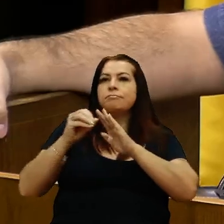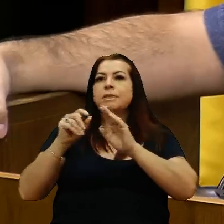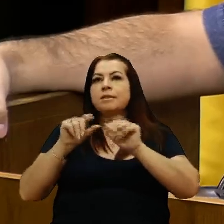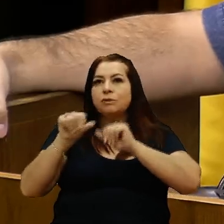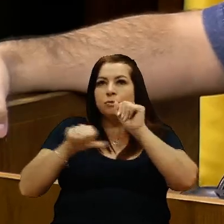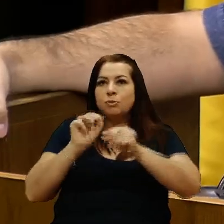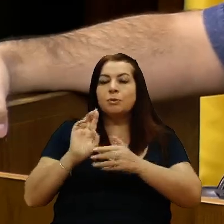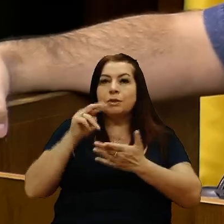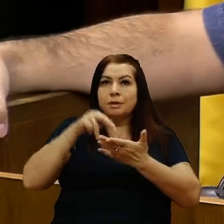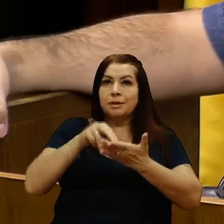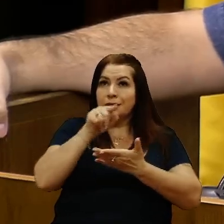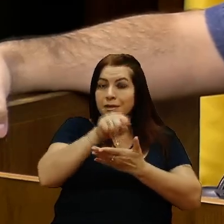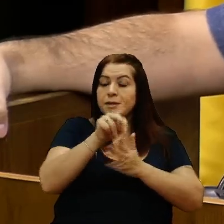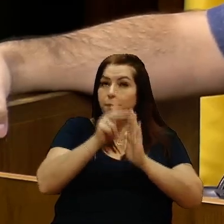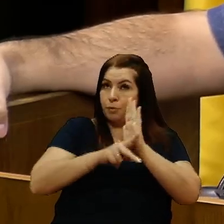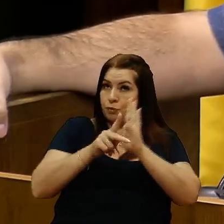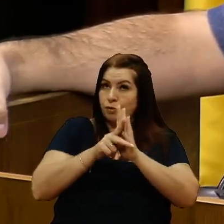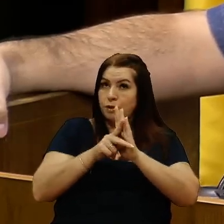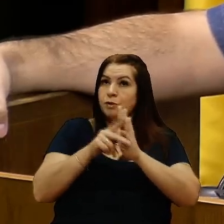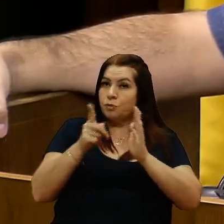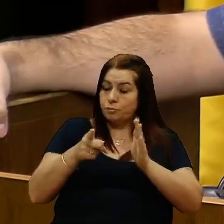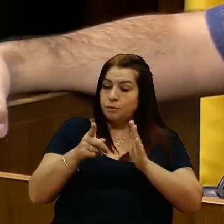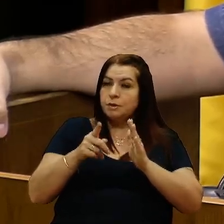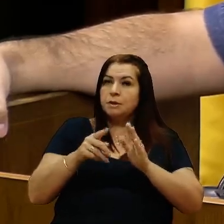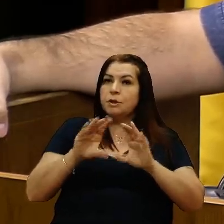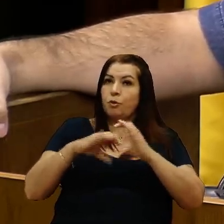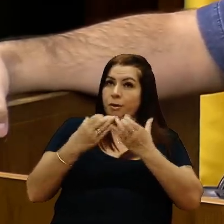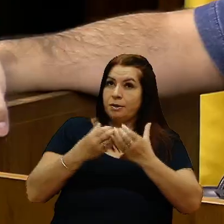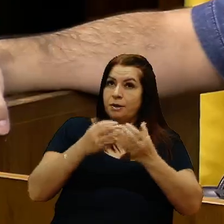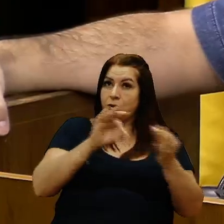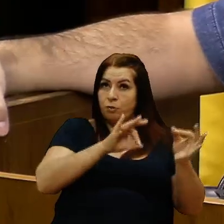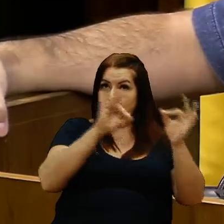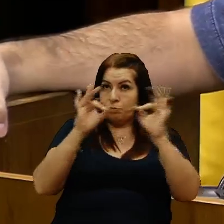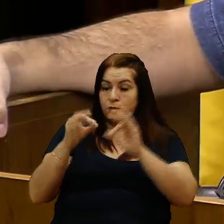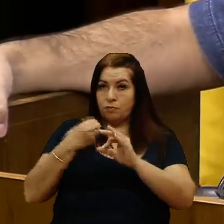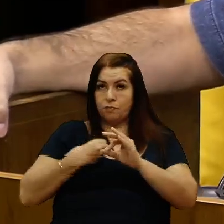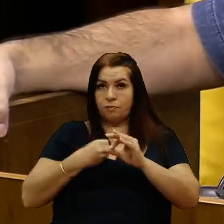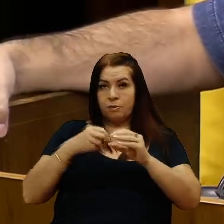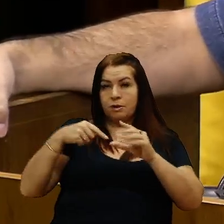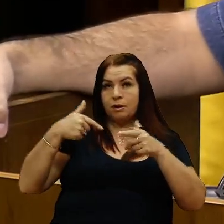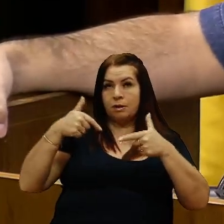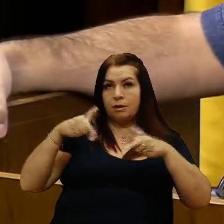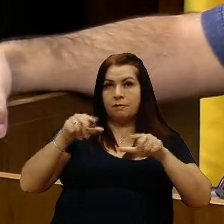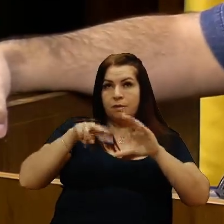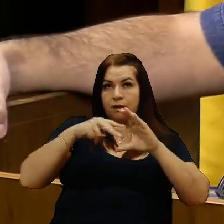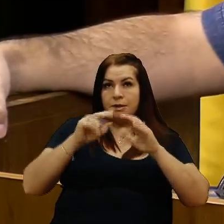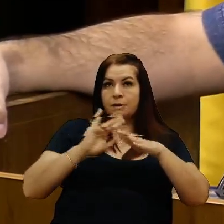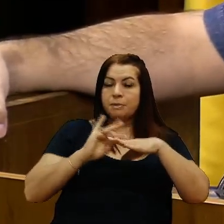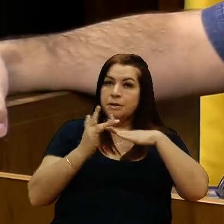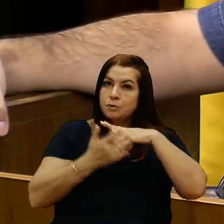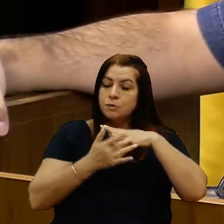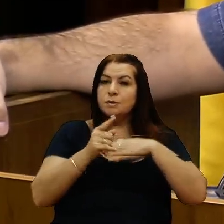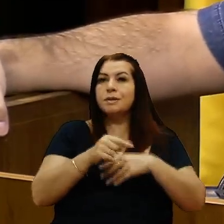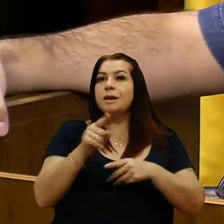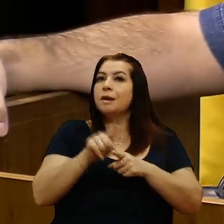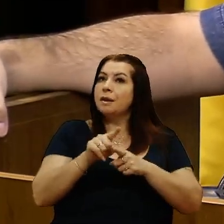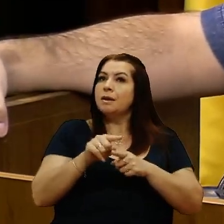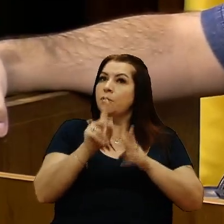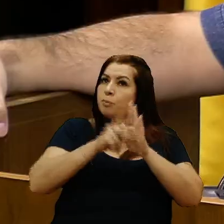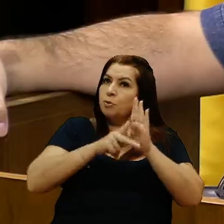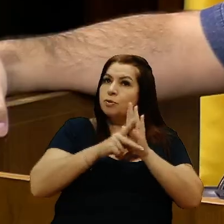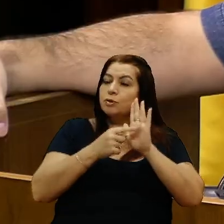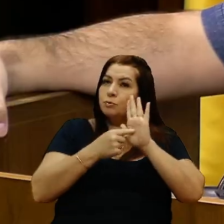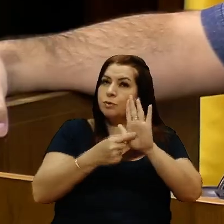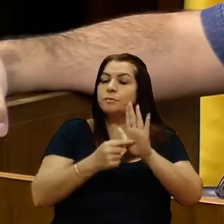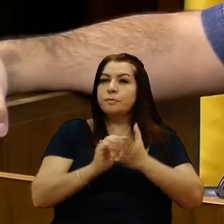esse projeto, comunidade de Caxias do Sul, que está nos acompanhando ao vivo pela TV Câmara, pelas redes sociais, é um projeto que trará